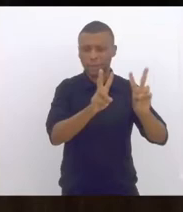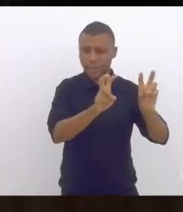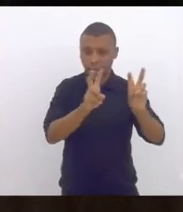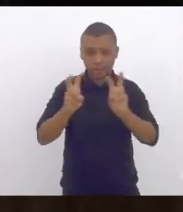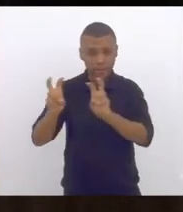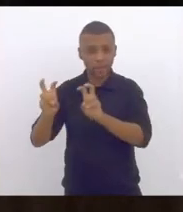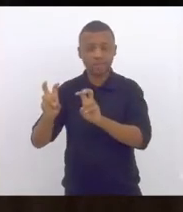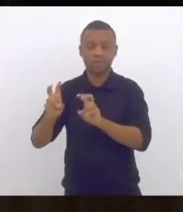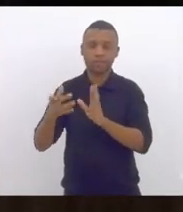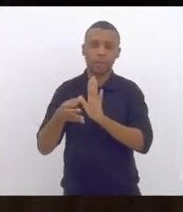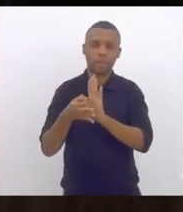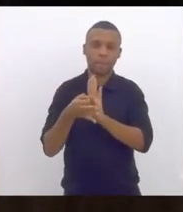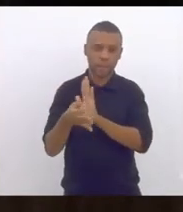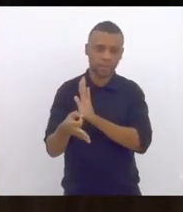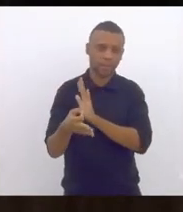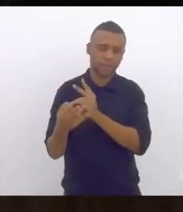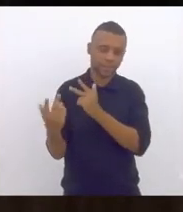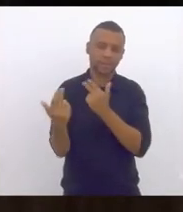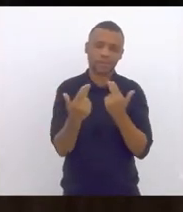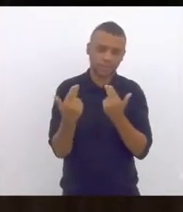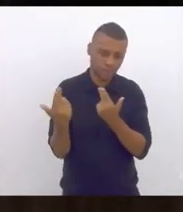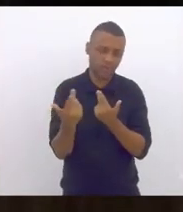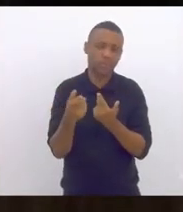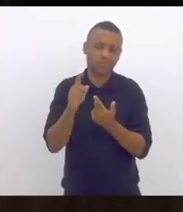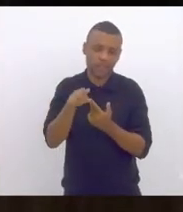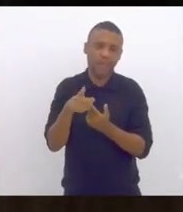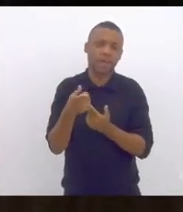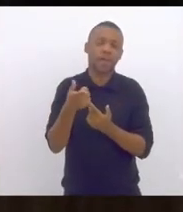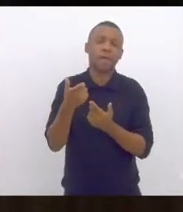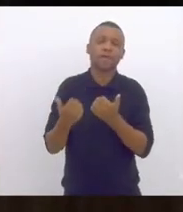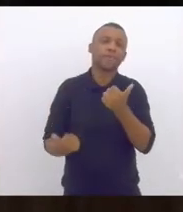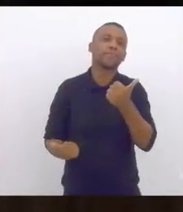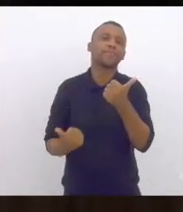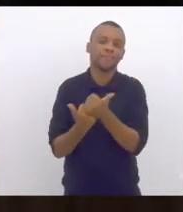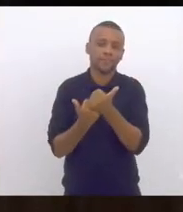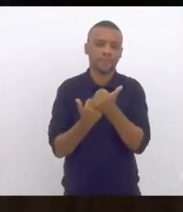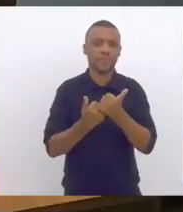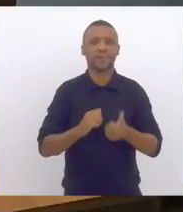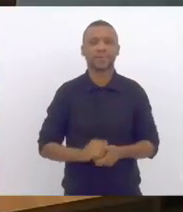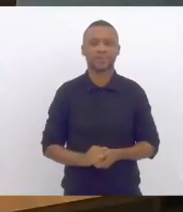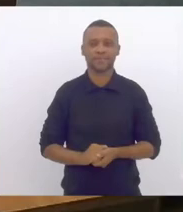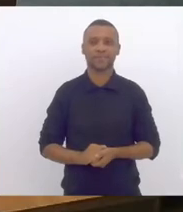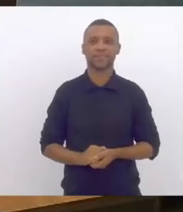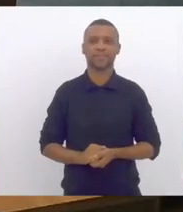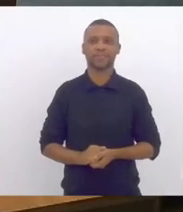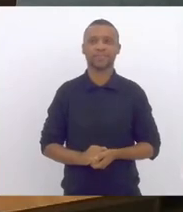o parecer também, como não podia deixar de ser diferente, é favorável.